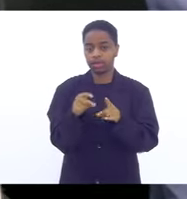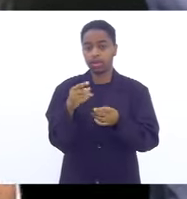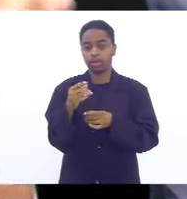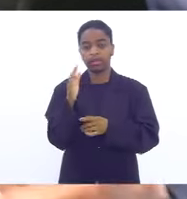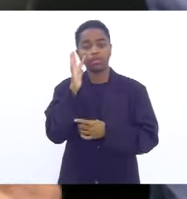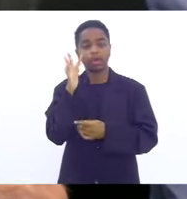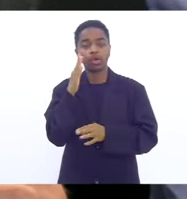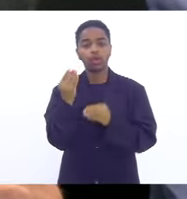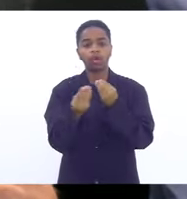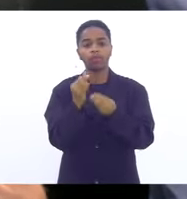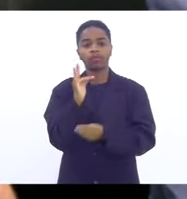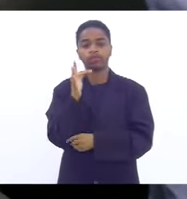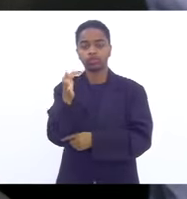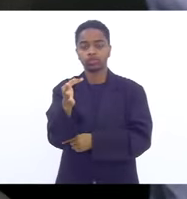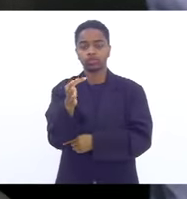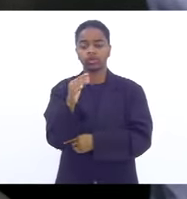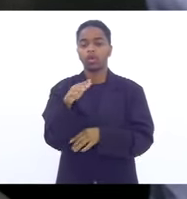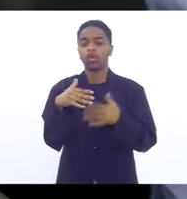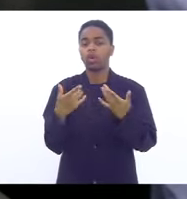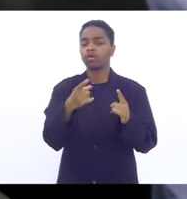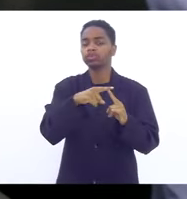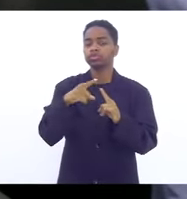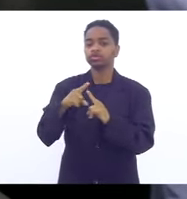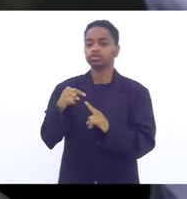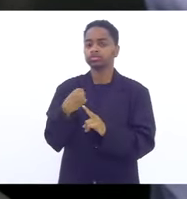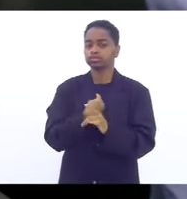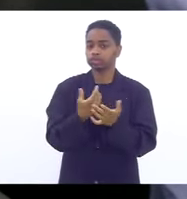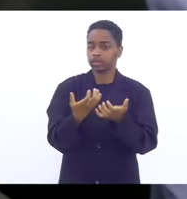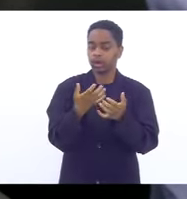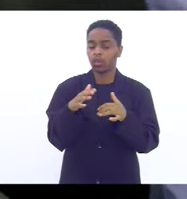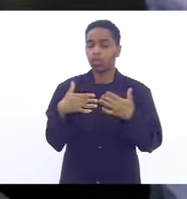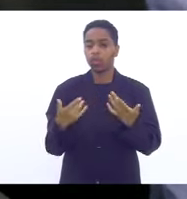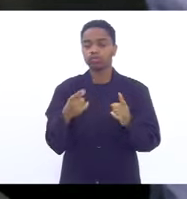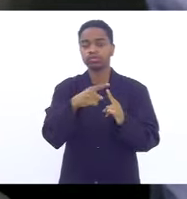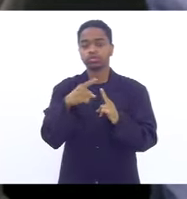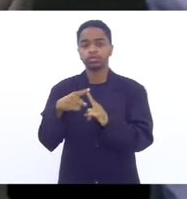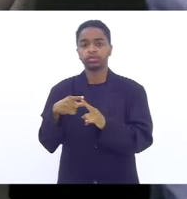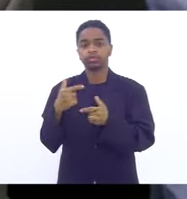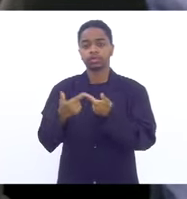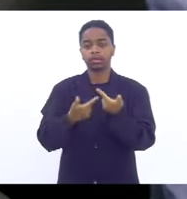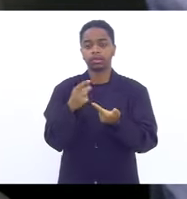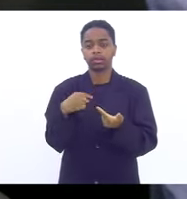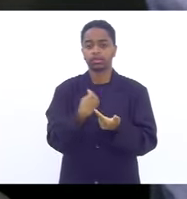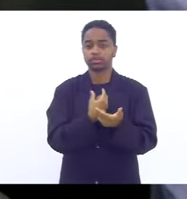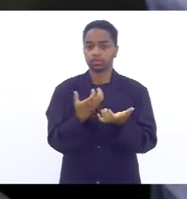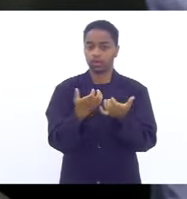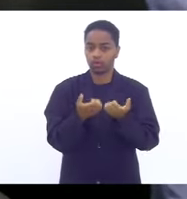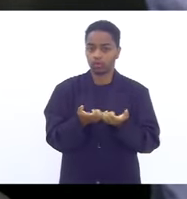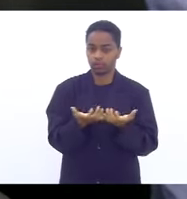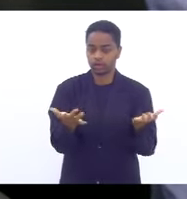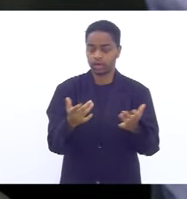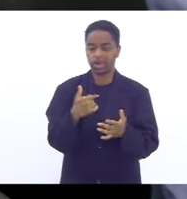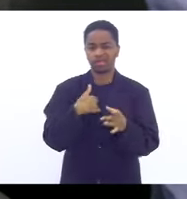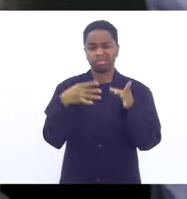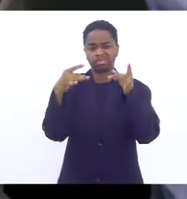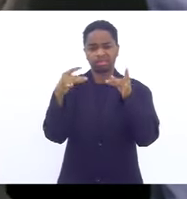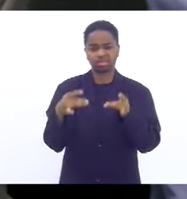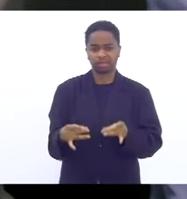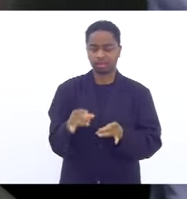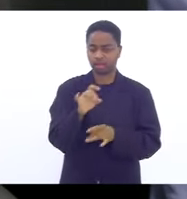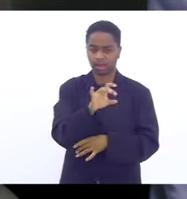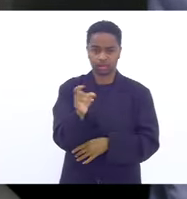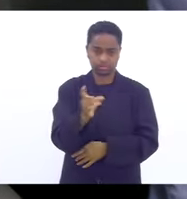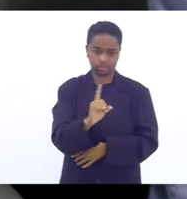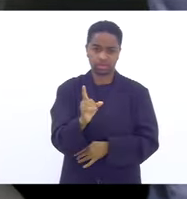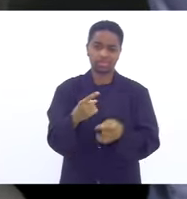futuro. Que tipo de concessão nós queremos? Que tipo de prestação de serviço nós queremos? Não vou entrar aqui no detalhe de cada concessionário, porque eu acho que